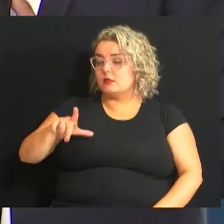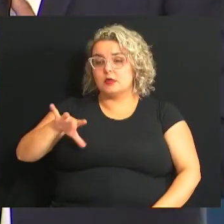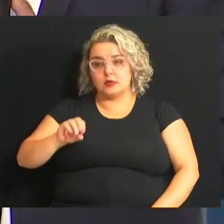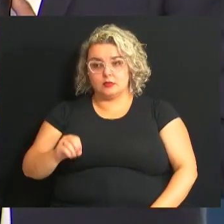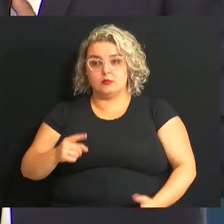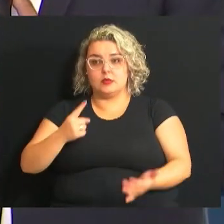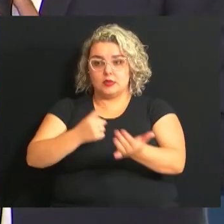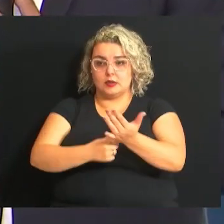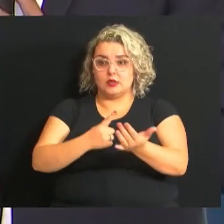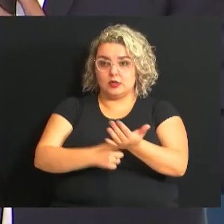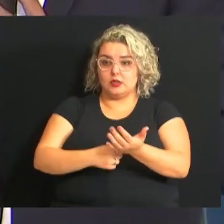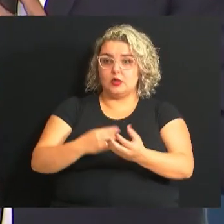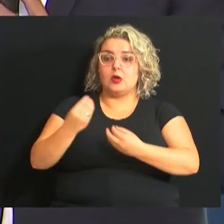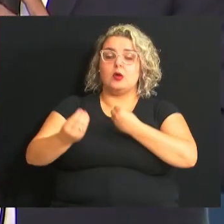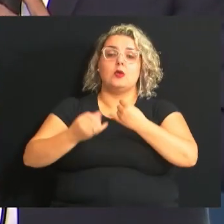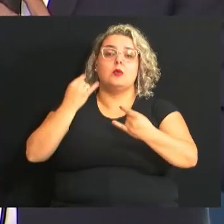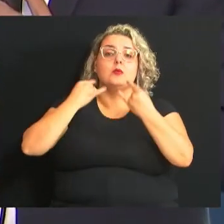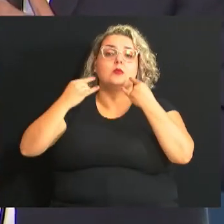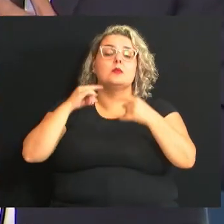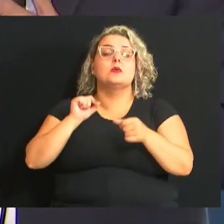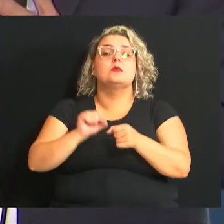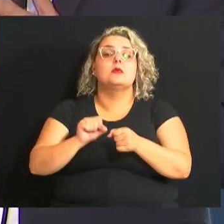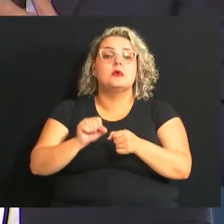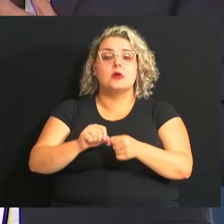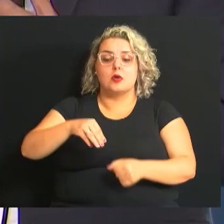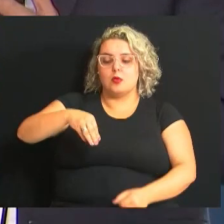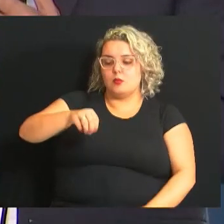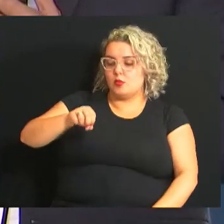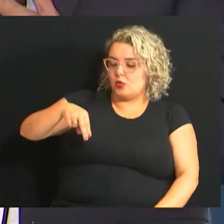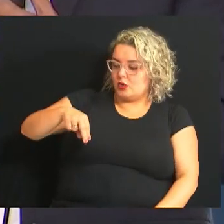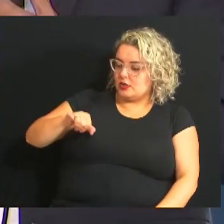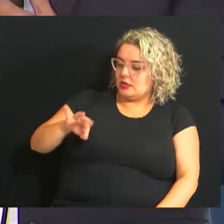como que os interessados devem fazer? Monitora